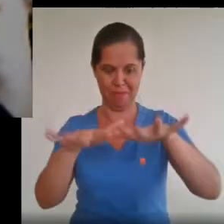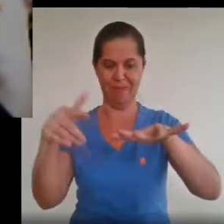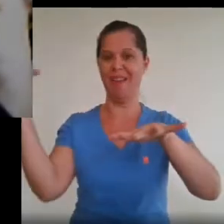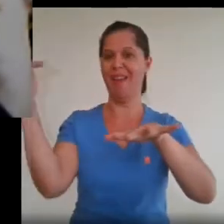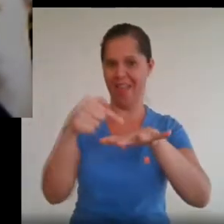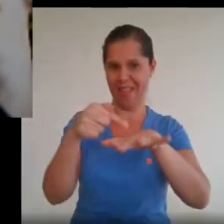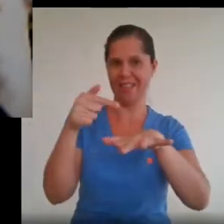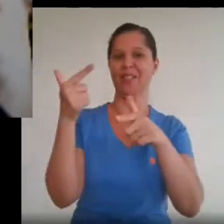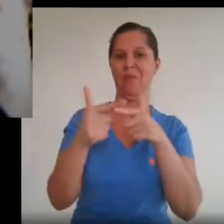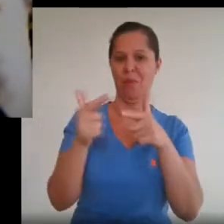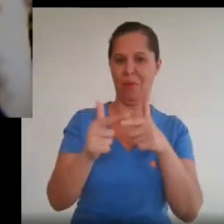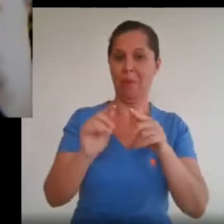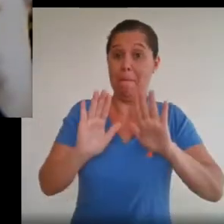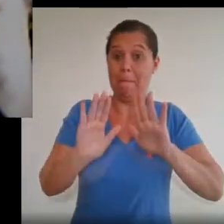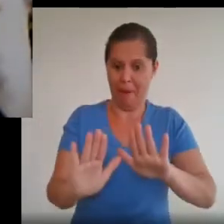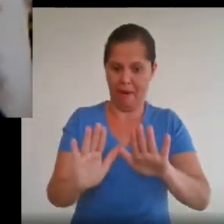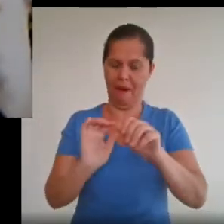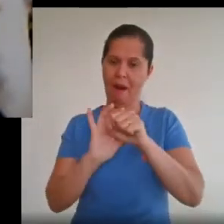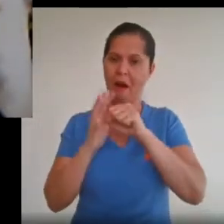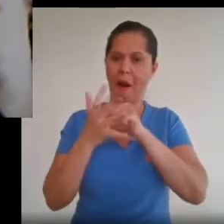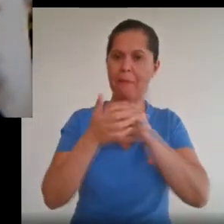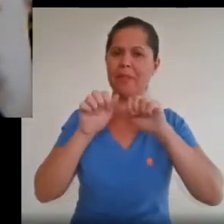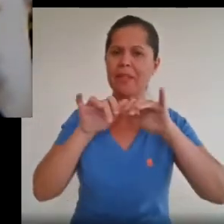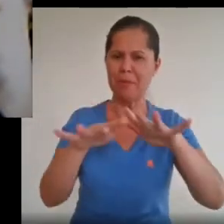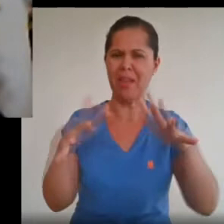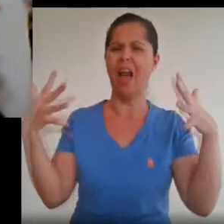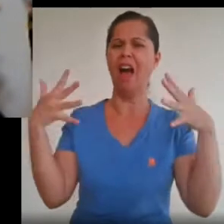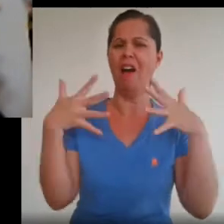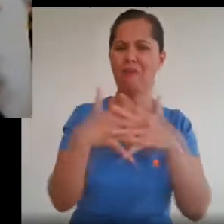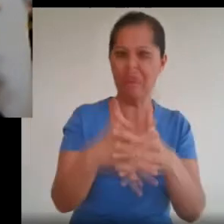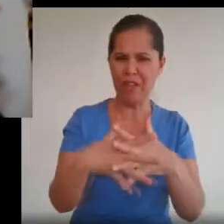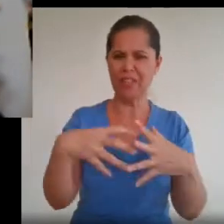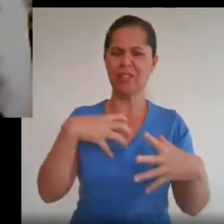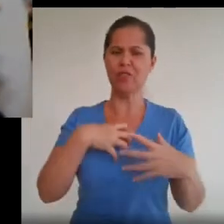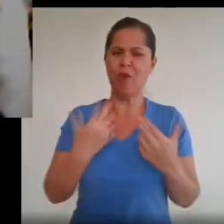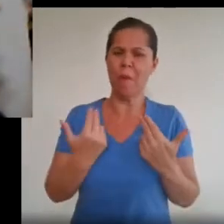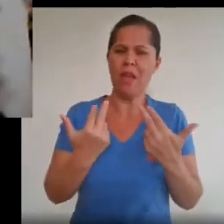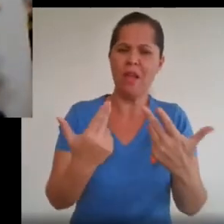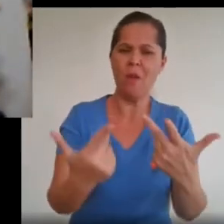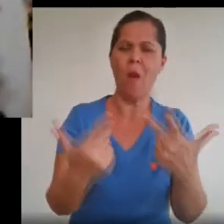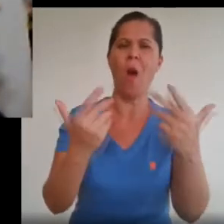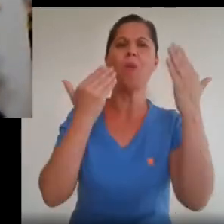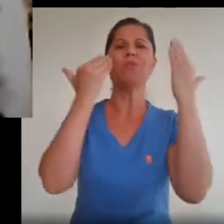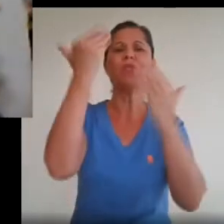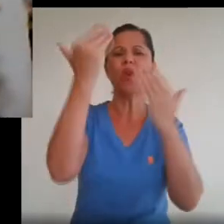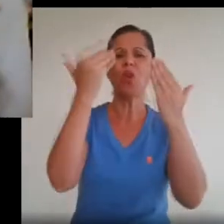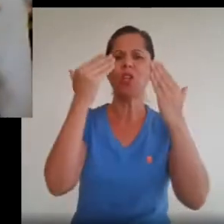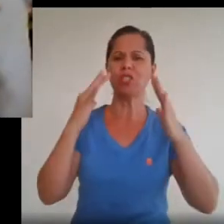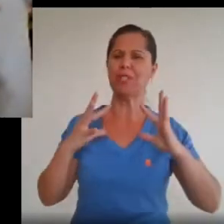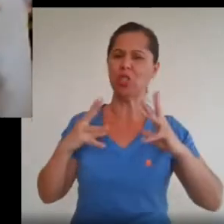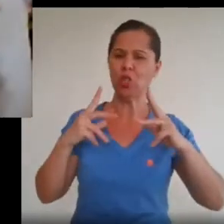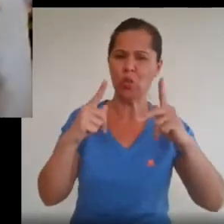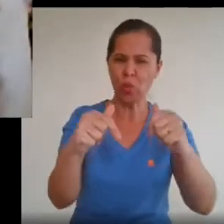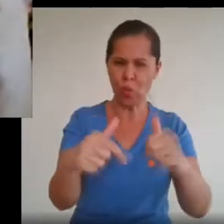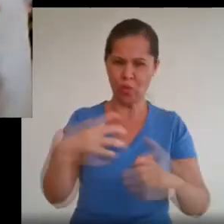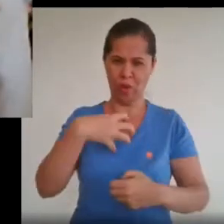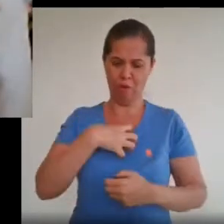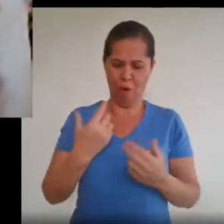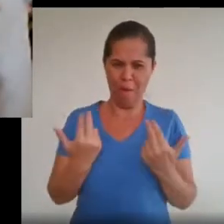pandemia afeta socialmente, psiquicamente, todos os indivíduos,